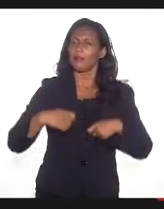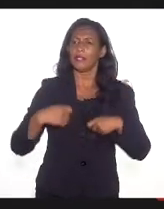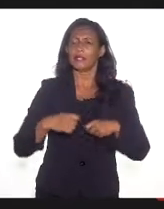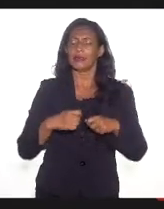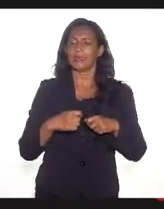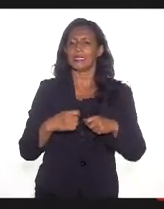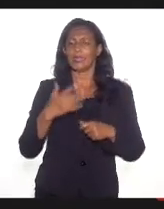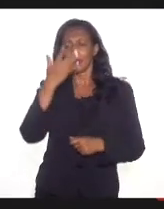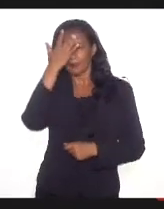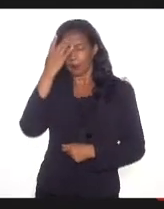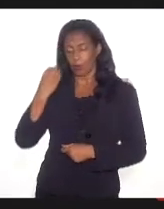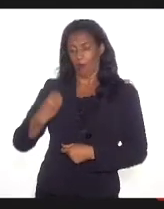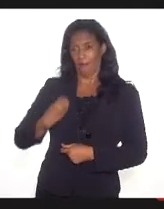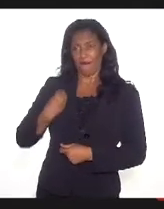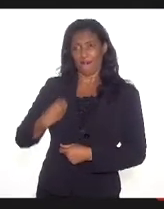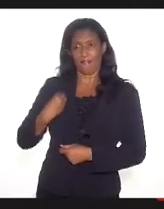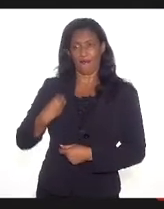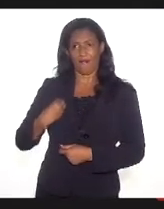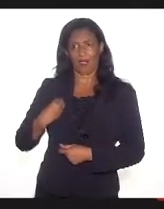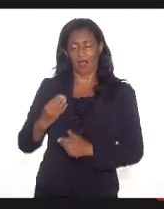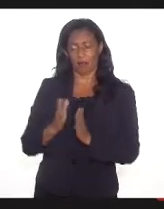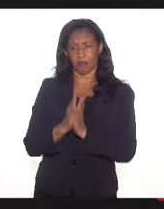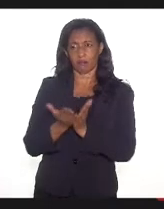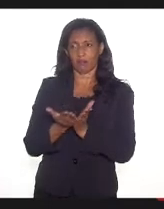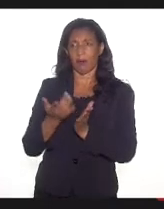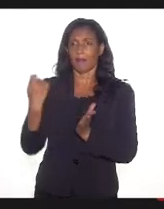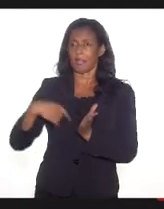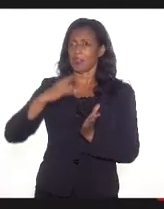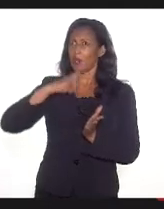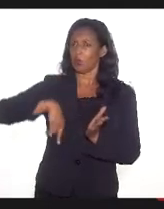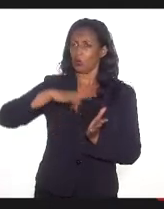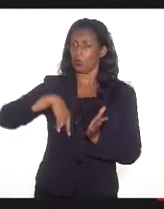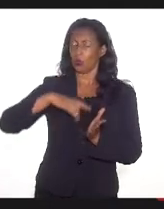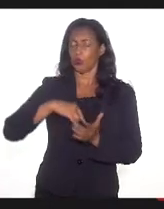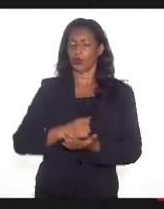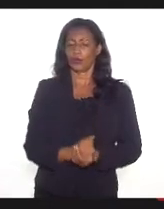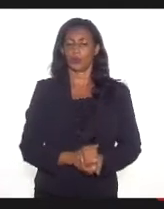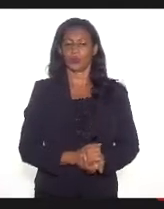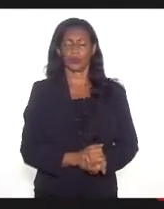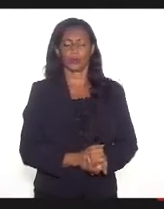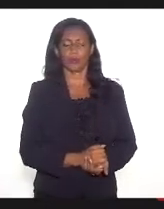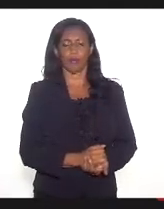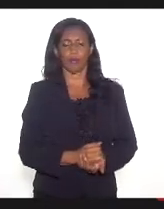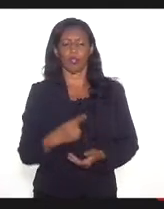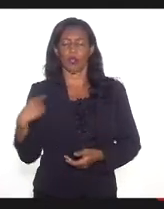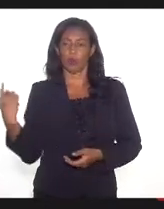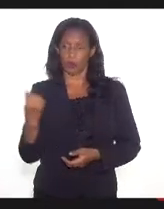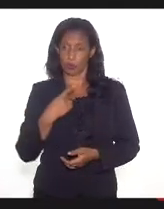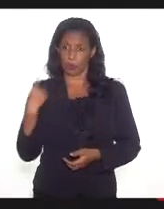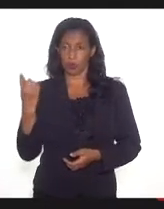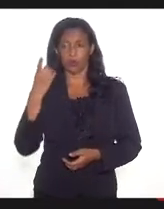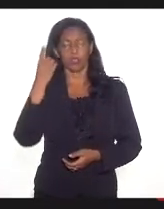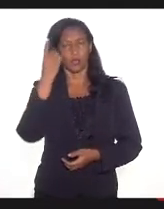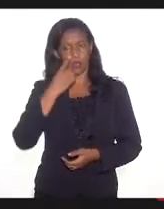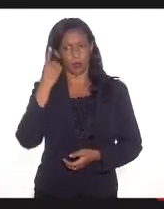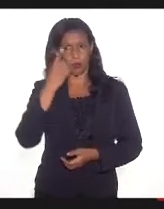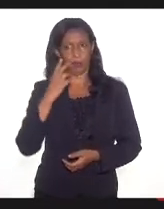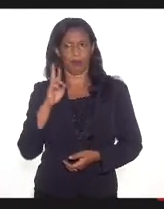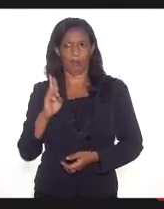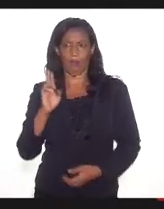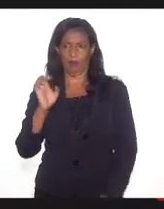do cidadão, desse cidadão que usa esse equipamento. A gente, deputada Renata, tem